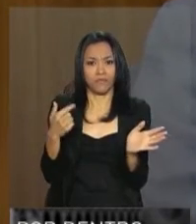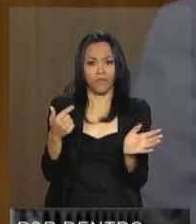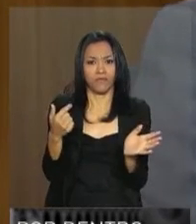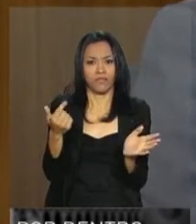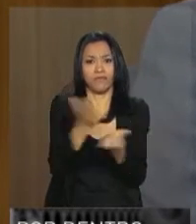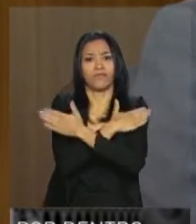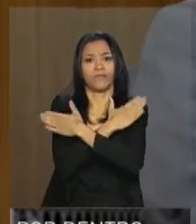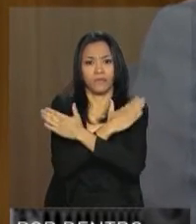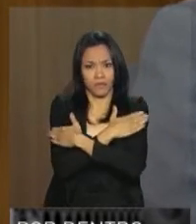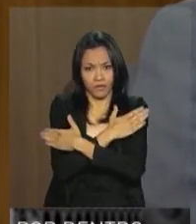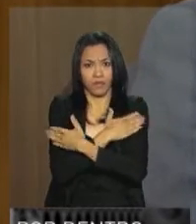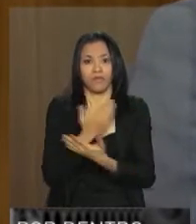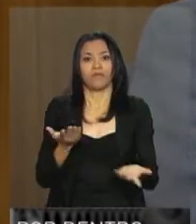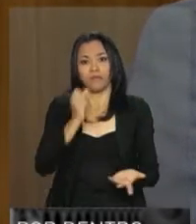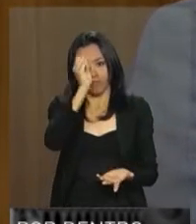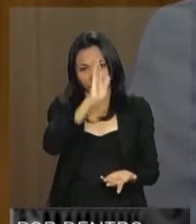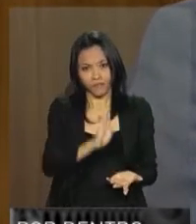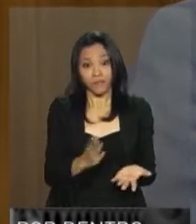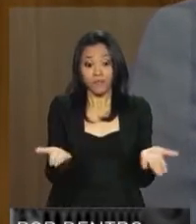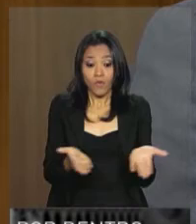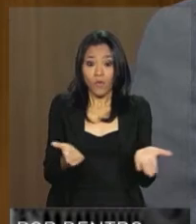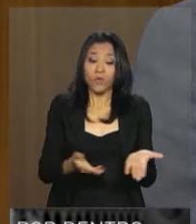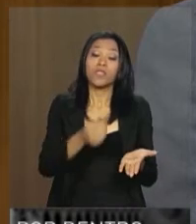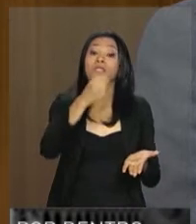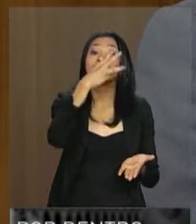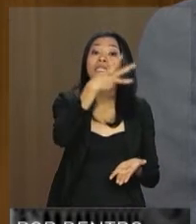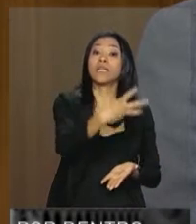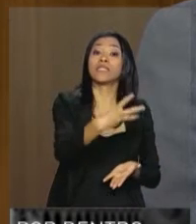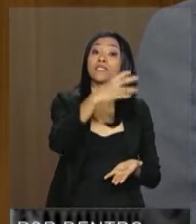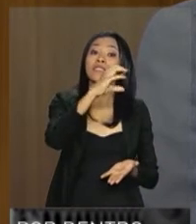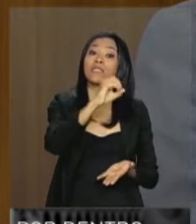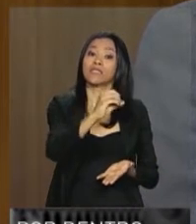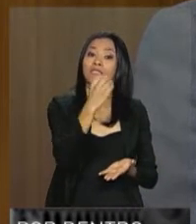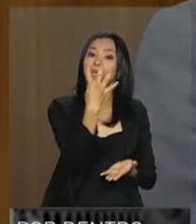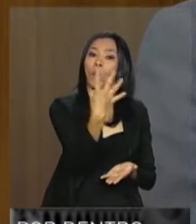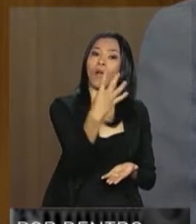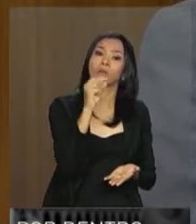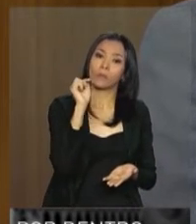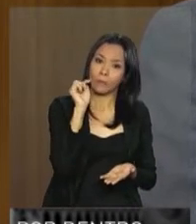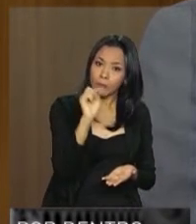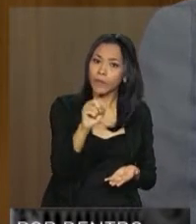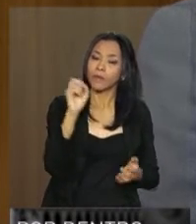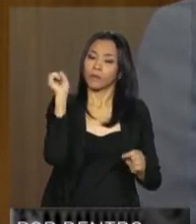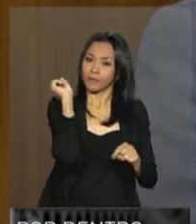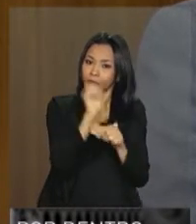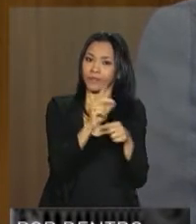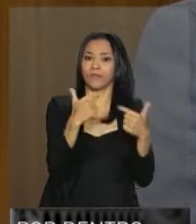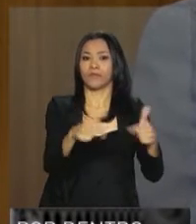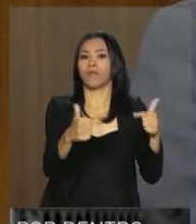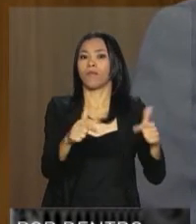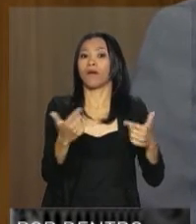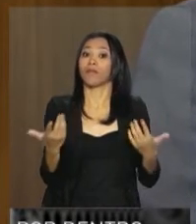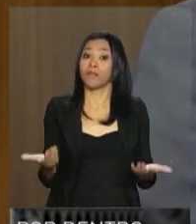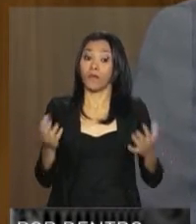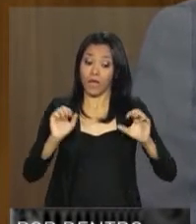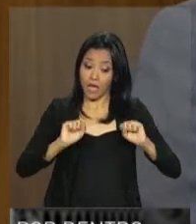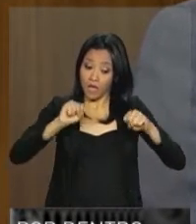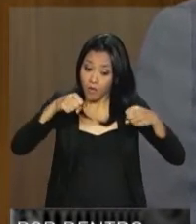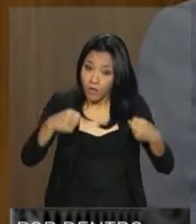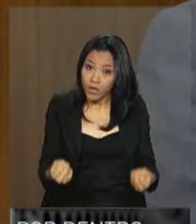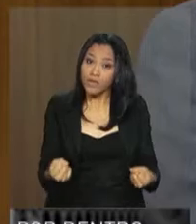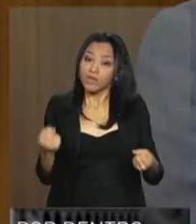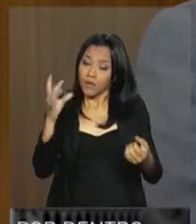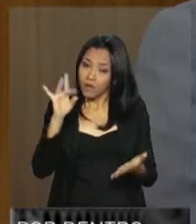contando aí com mais de 304 mil postos de trabalho positivo então a recuperação do emprego já é uma